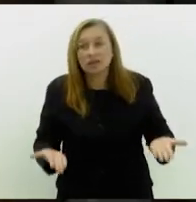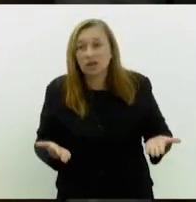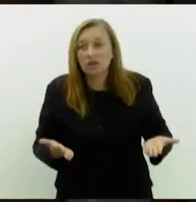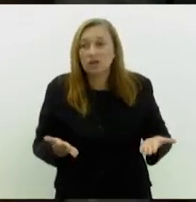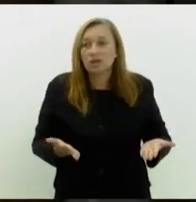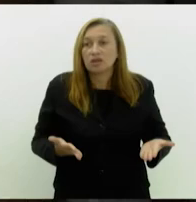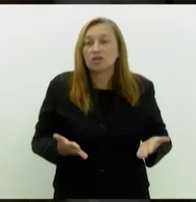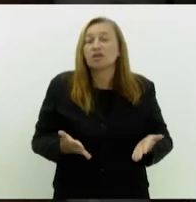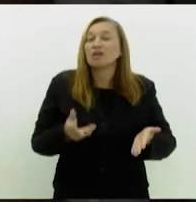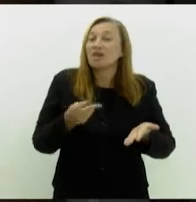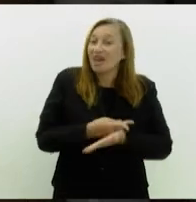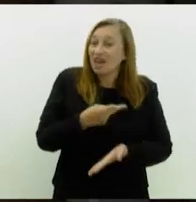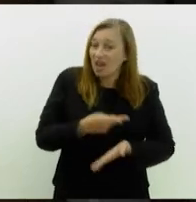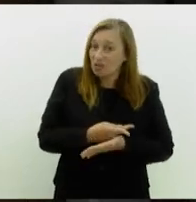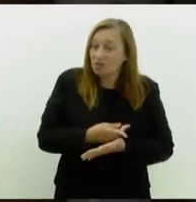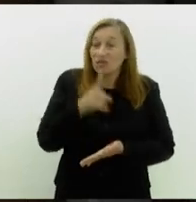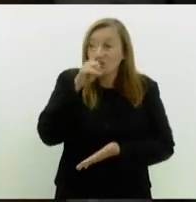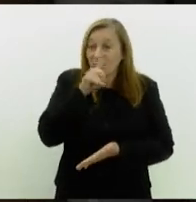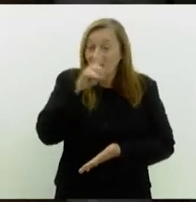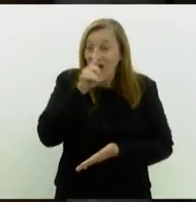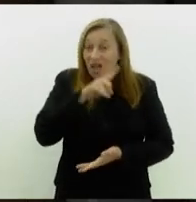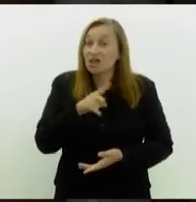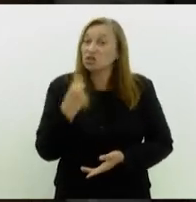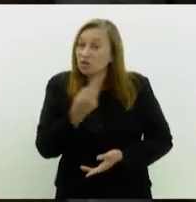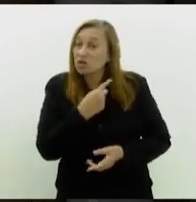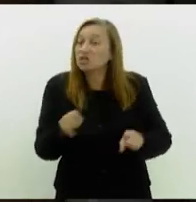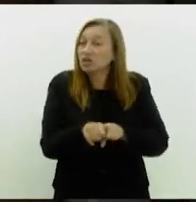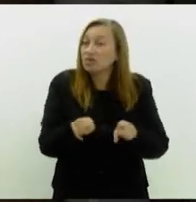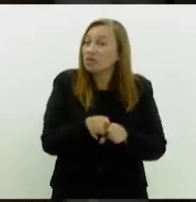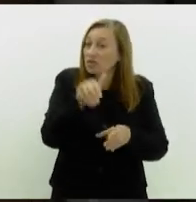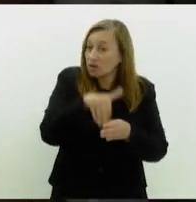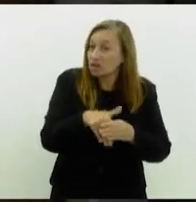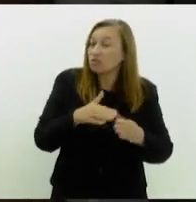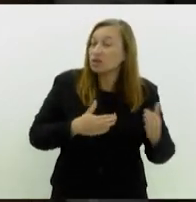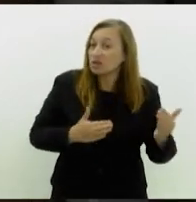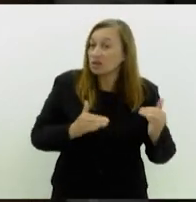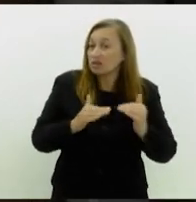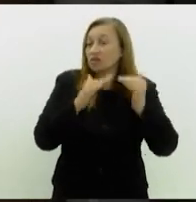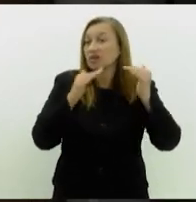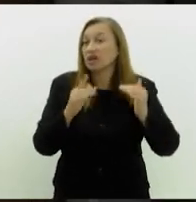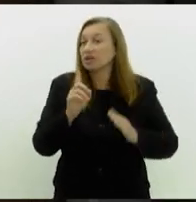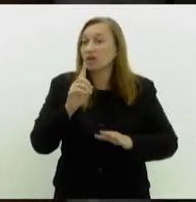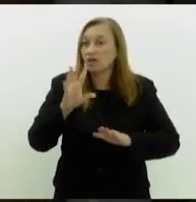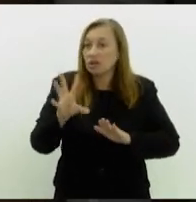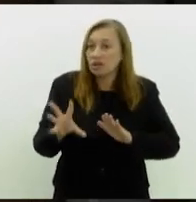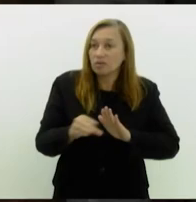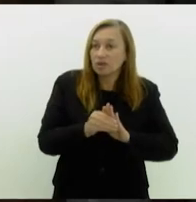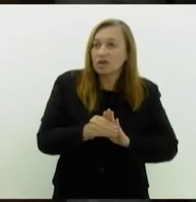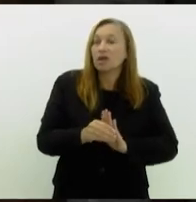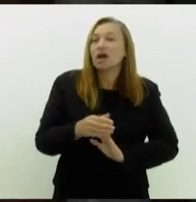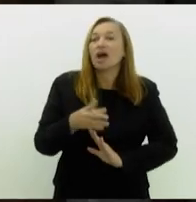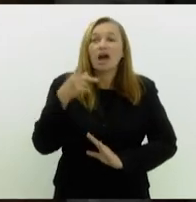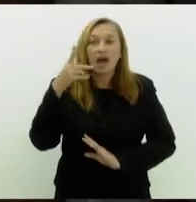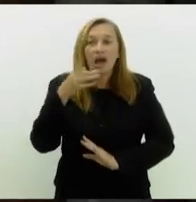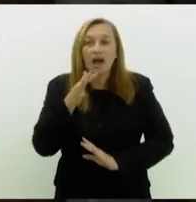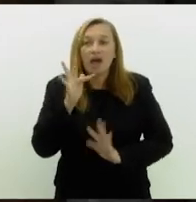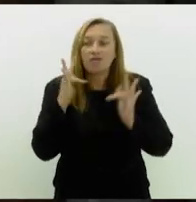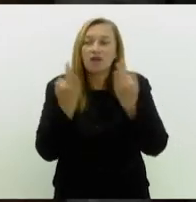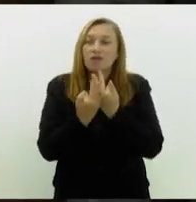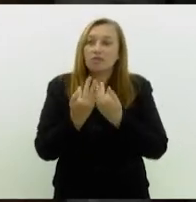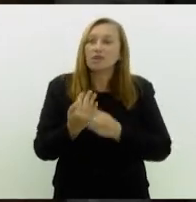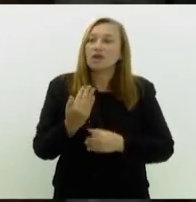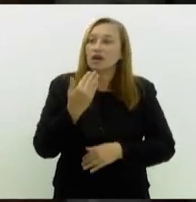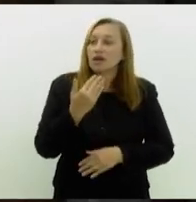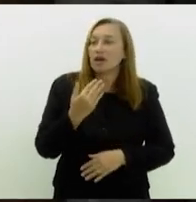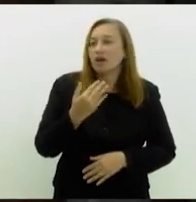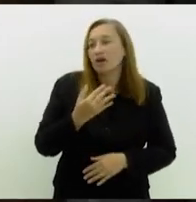completa negligência E é claro que nós também votamos favoráveis não emendamos apesar da família até sugerir outras emendas a gente